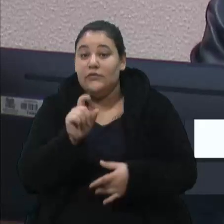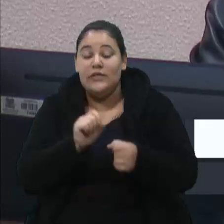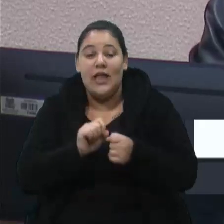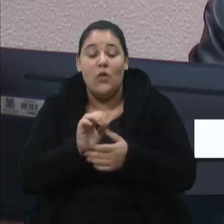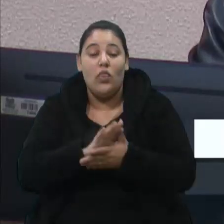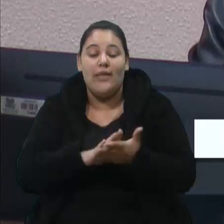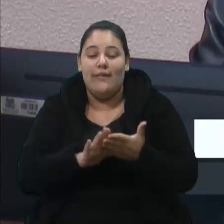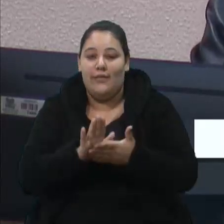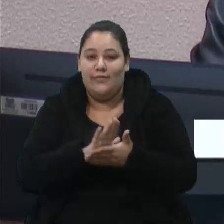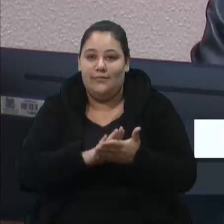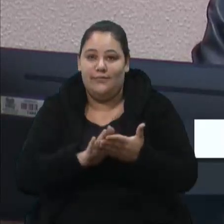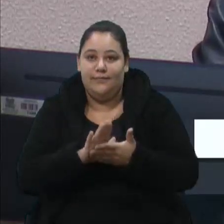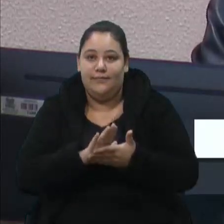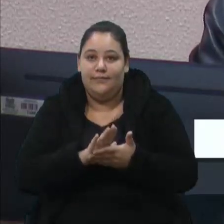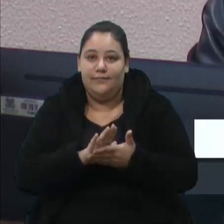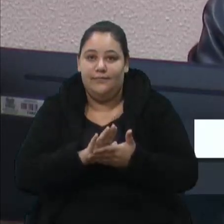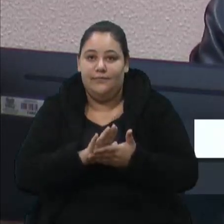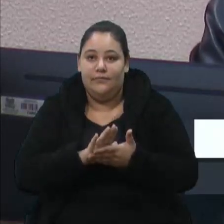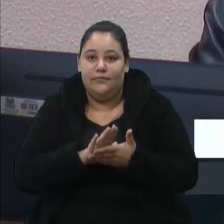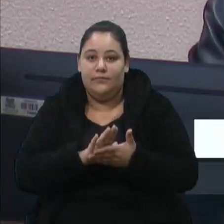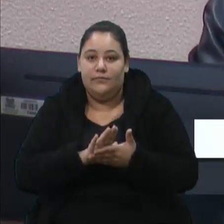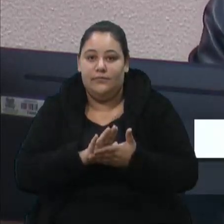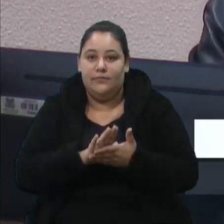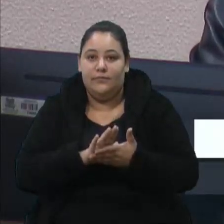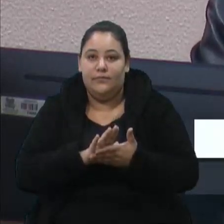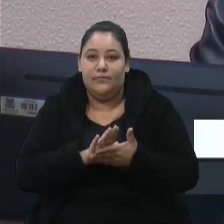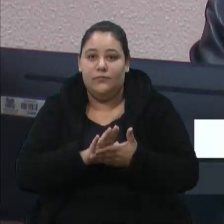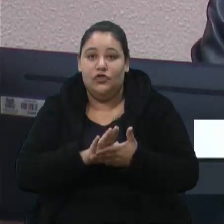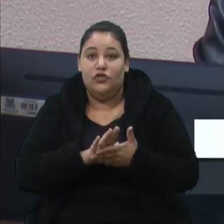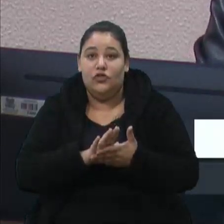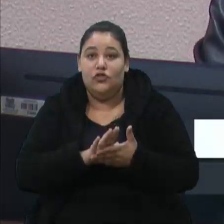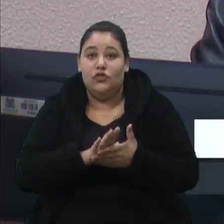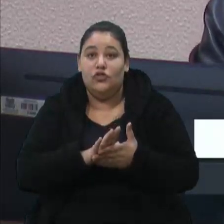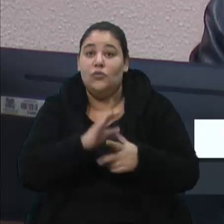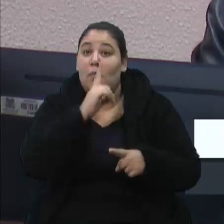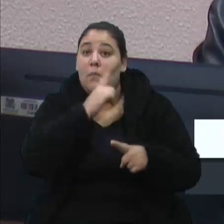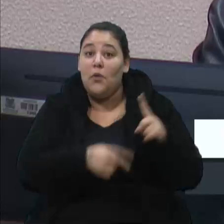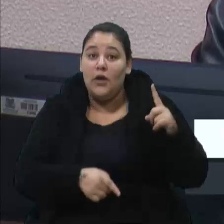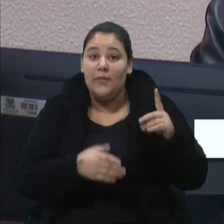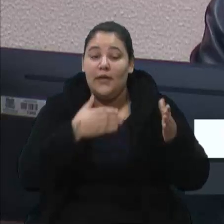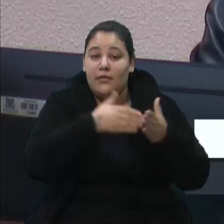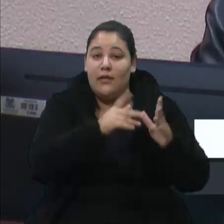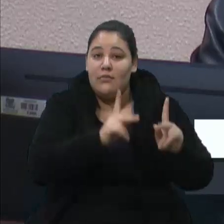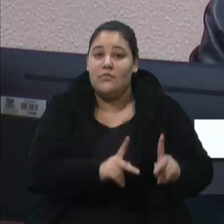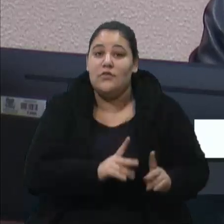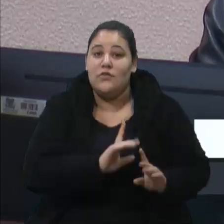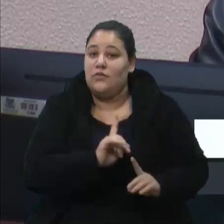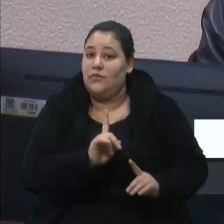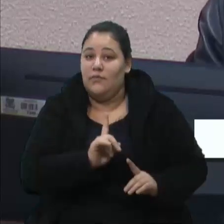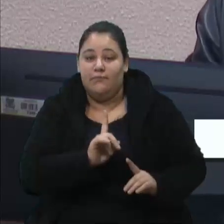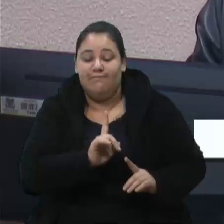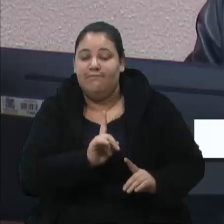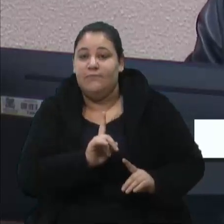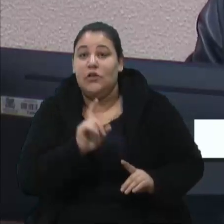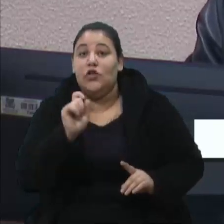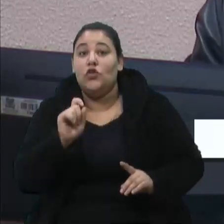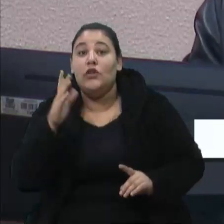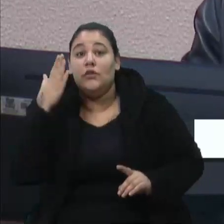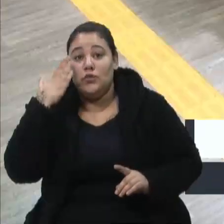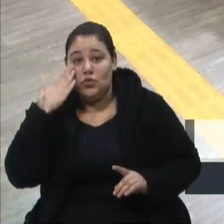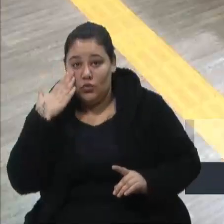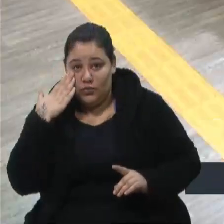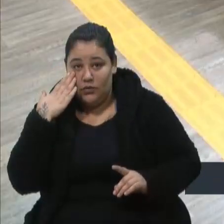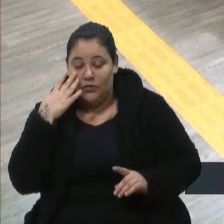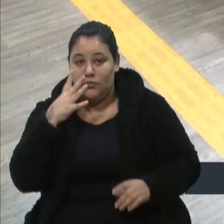nada no sentido de impedir a entrada de pessoas ordenadamente. E o que eu fiquei sabendo, e